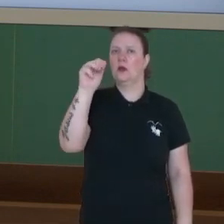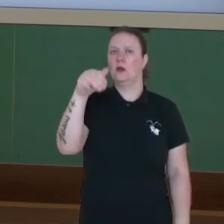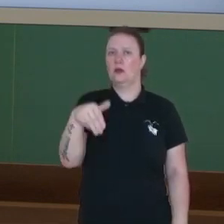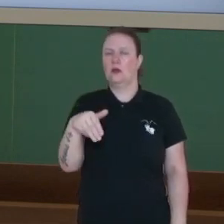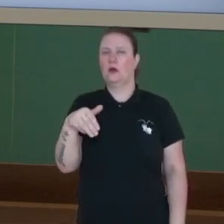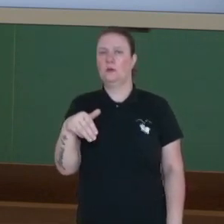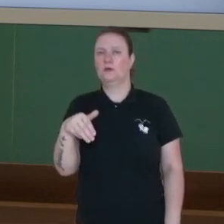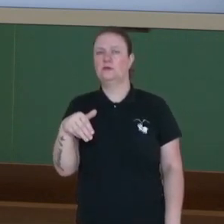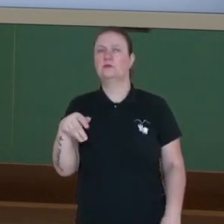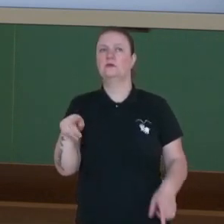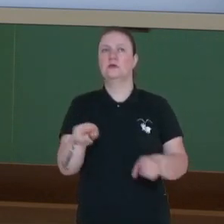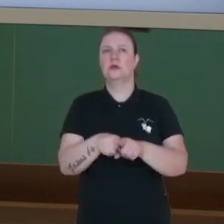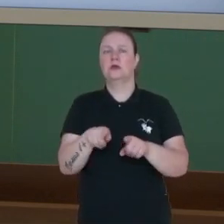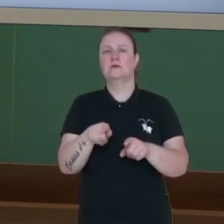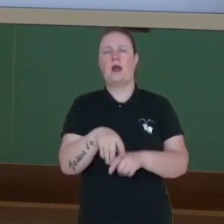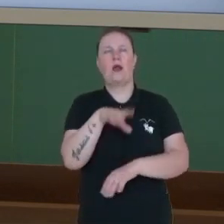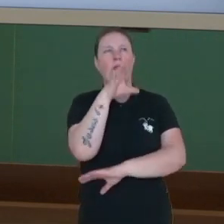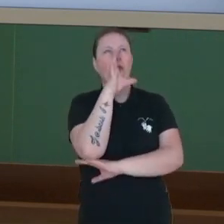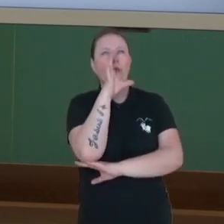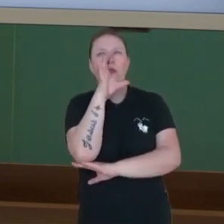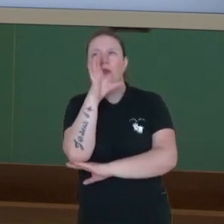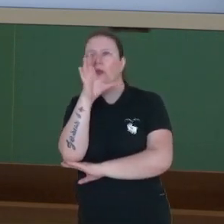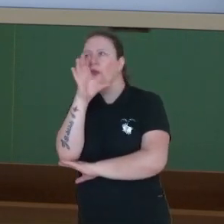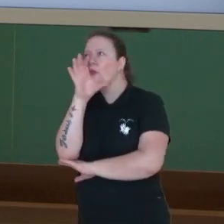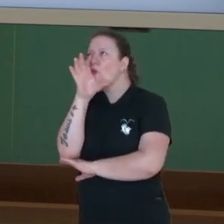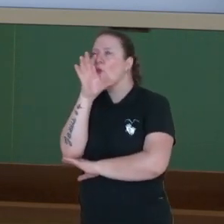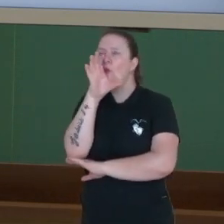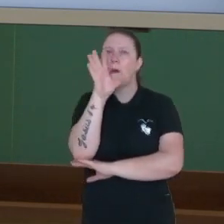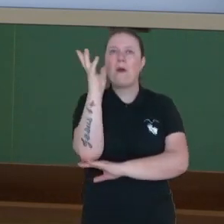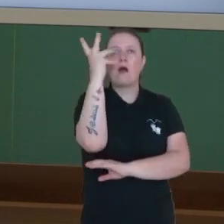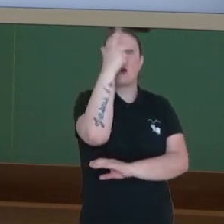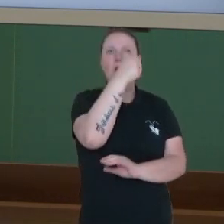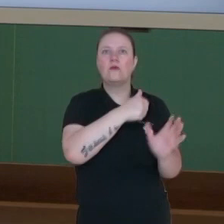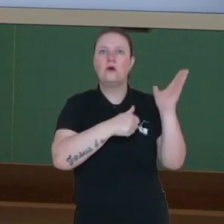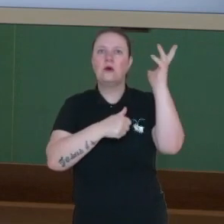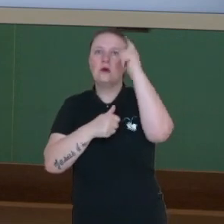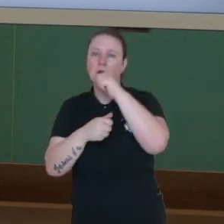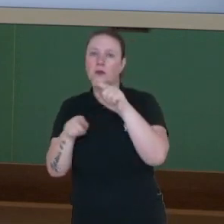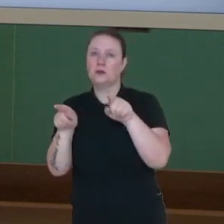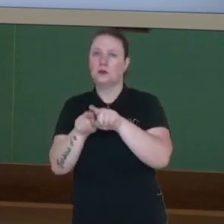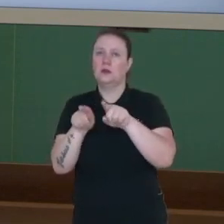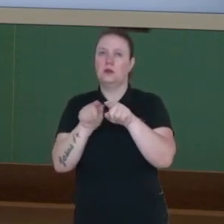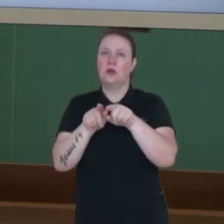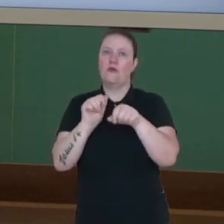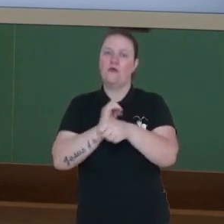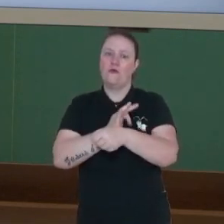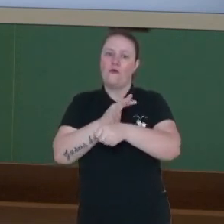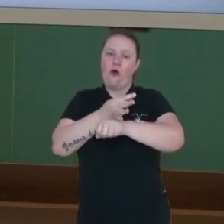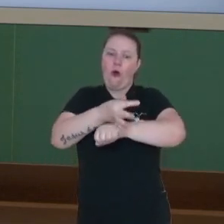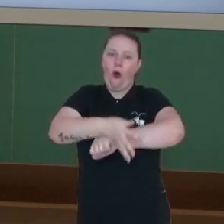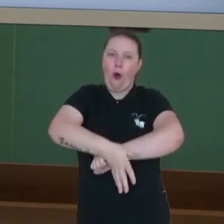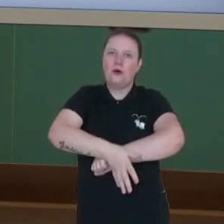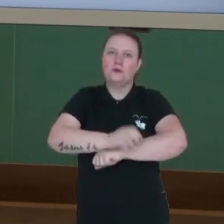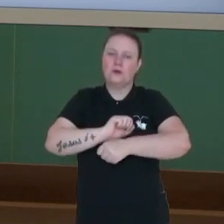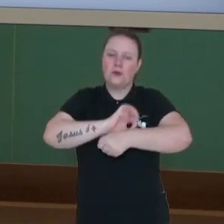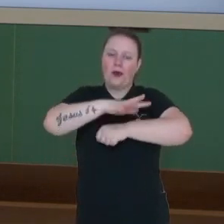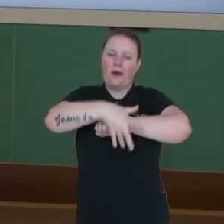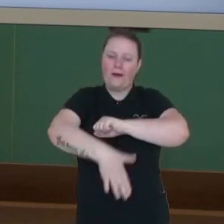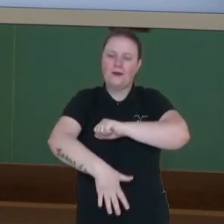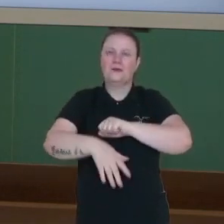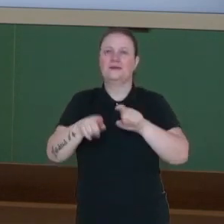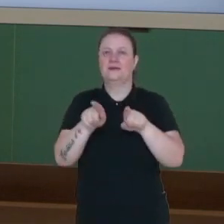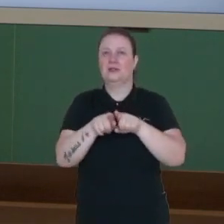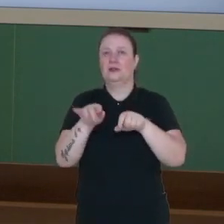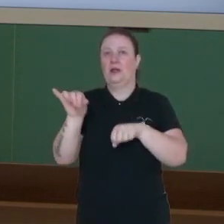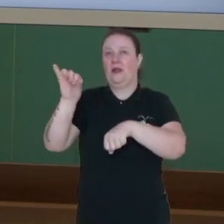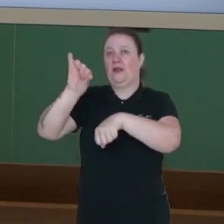belas paisagens, desde as cataratas do Iguaçu, na região oeste do Paraná, a Ilha do Mel, no nosso litoral.